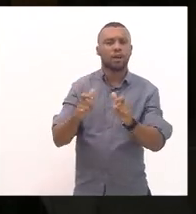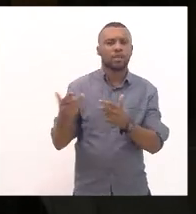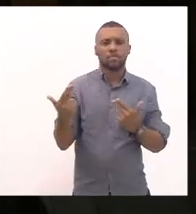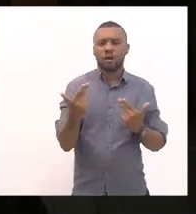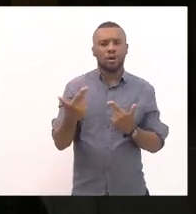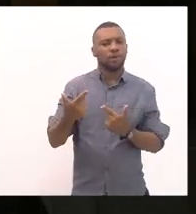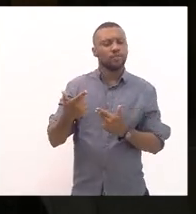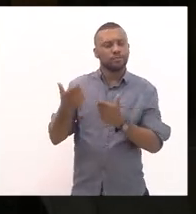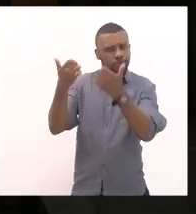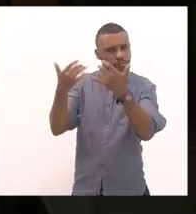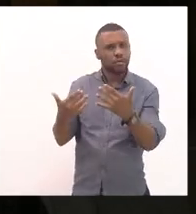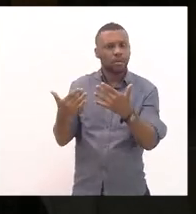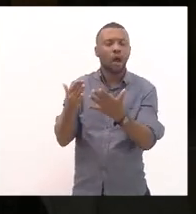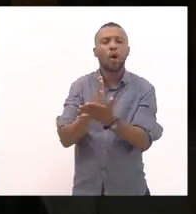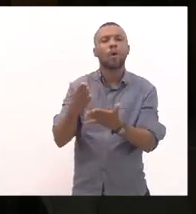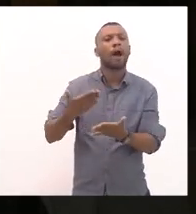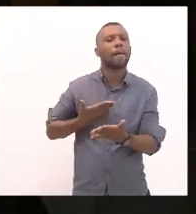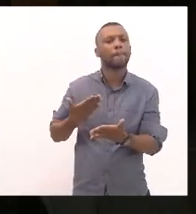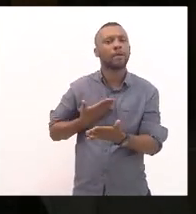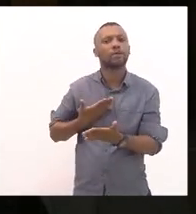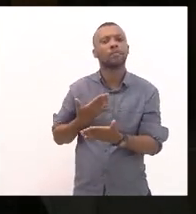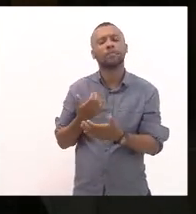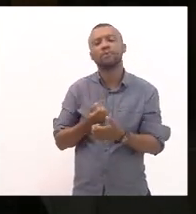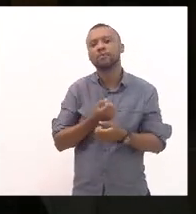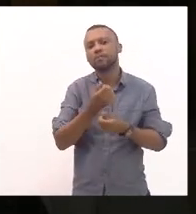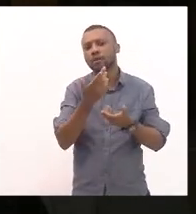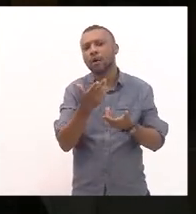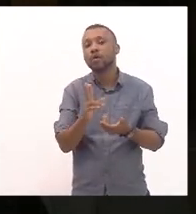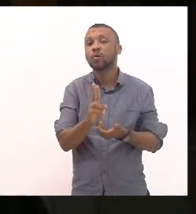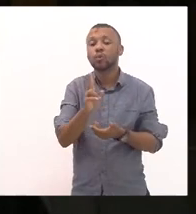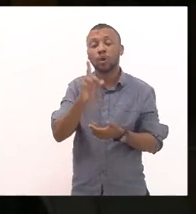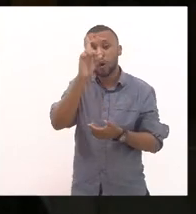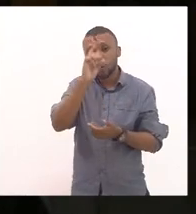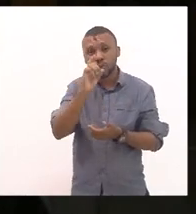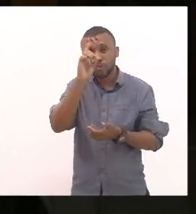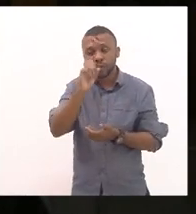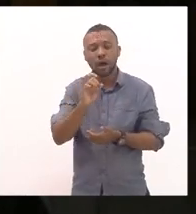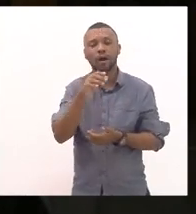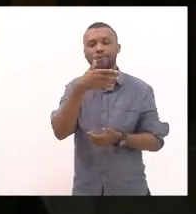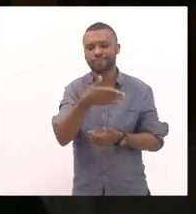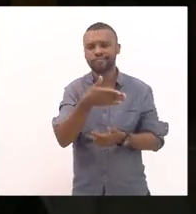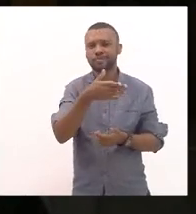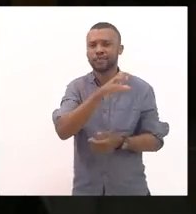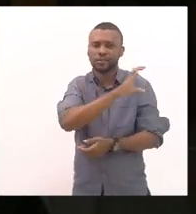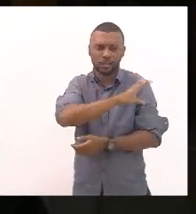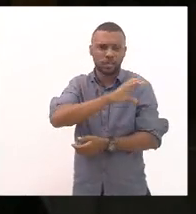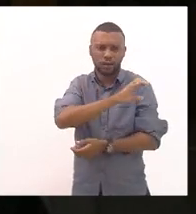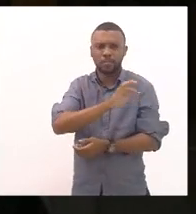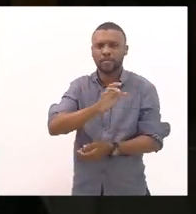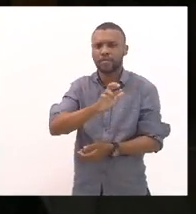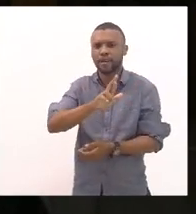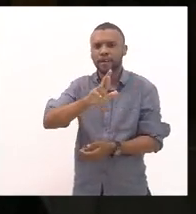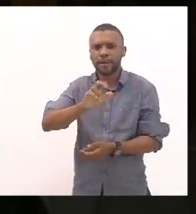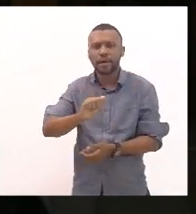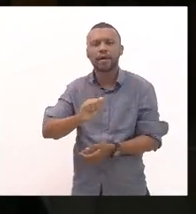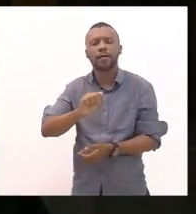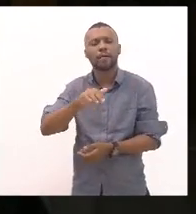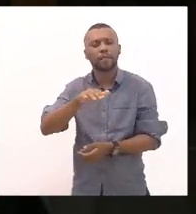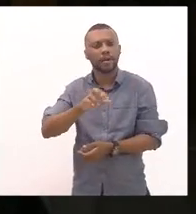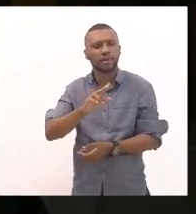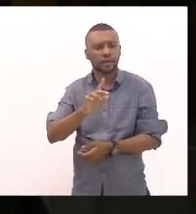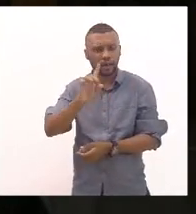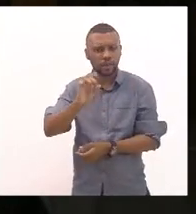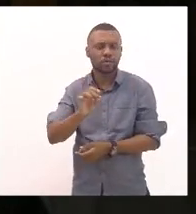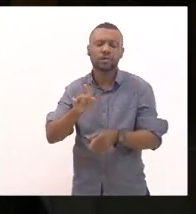escutou alguns amigos de tava dizendo que usa o Hospital Ferreira Machado eu não posso deixar